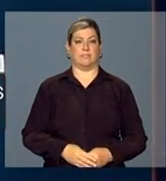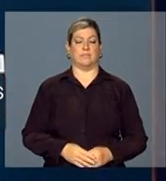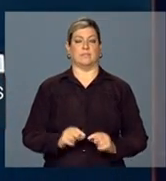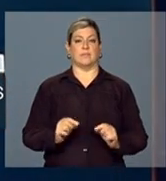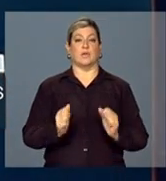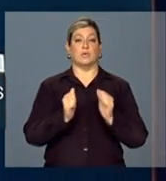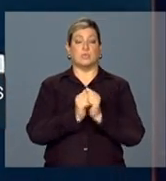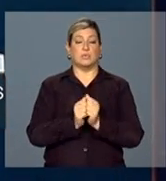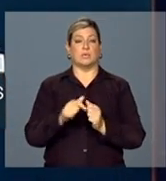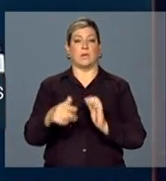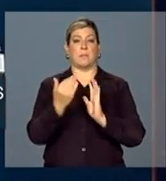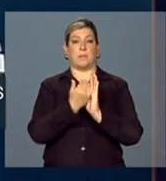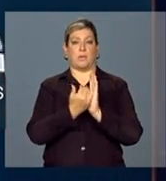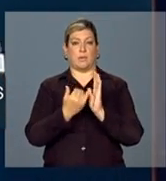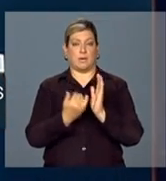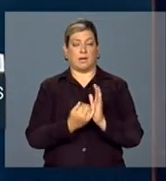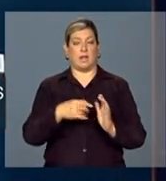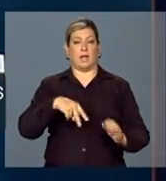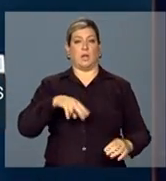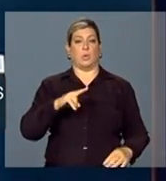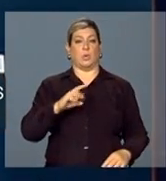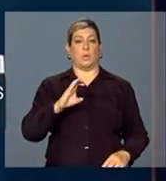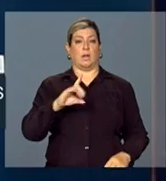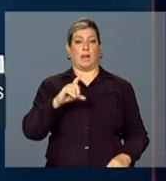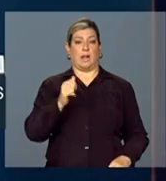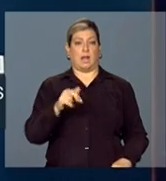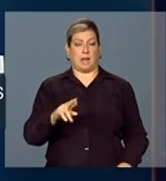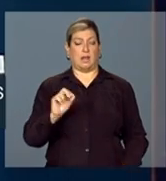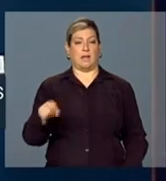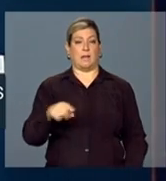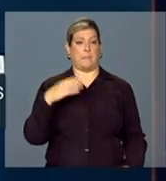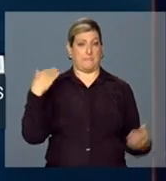Junto com o Programa Nuclear da Marinha,